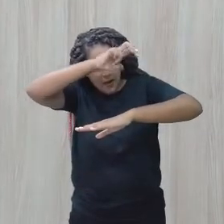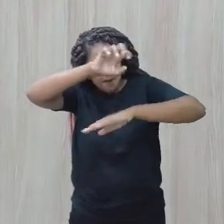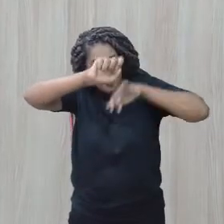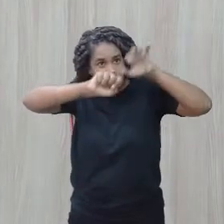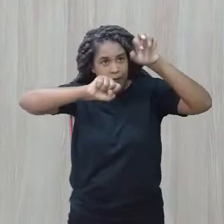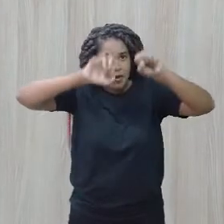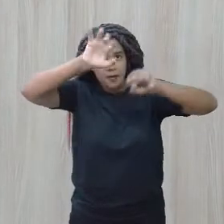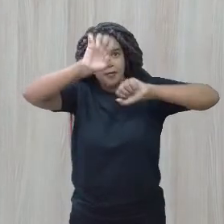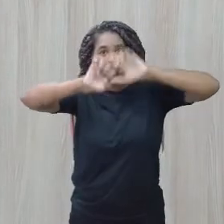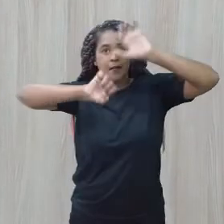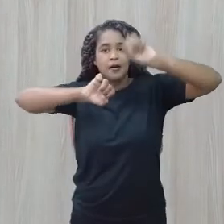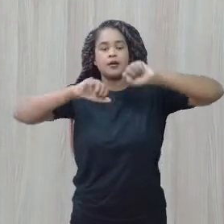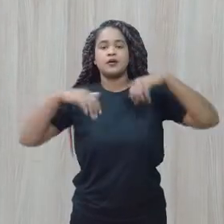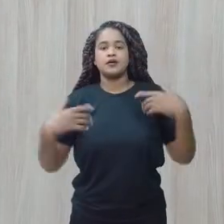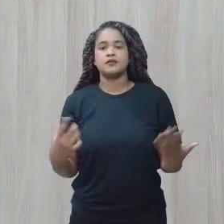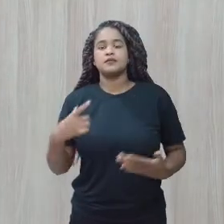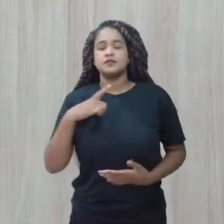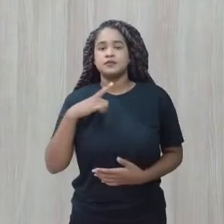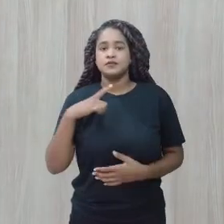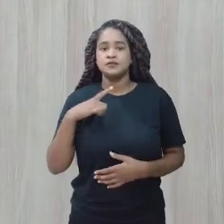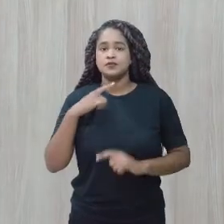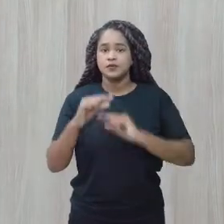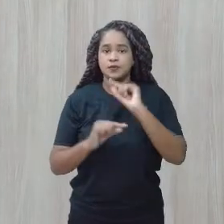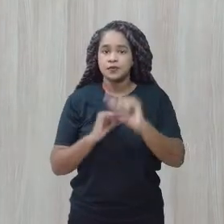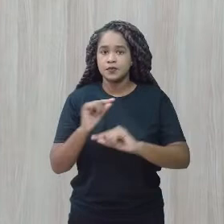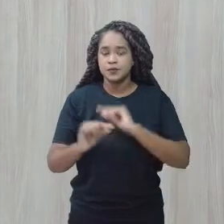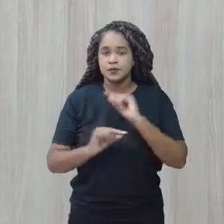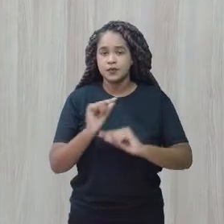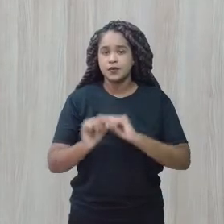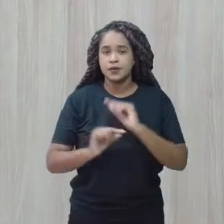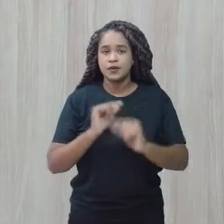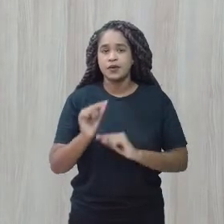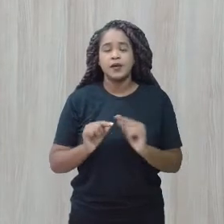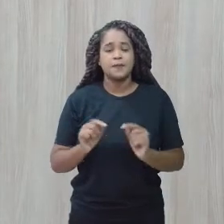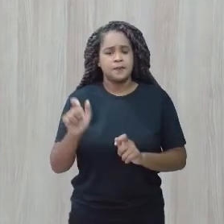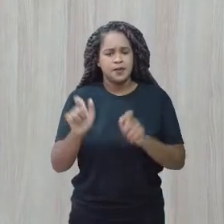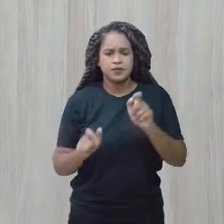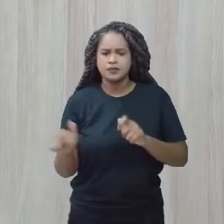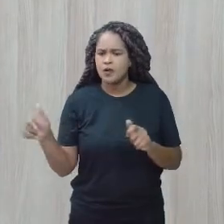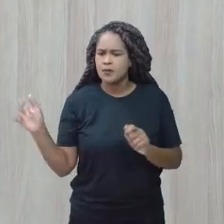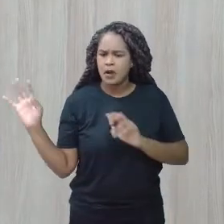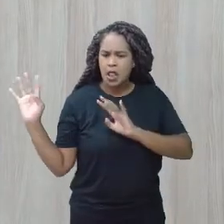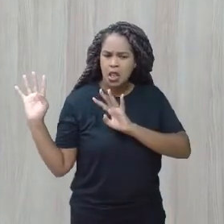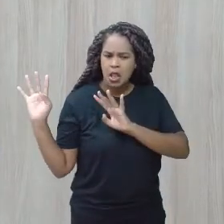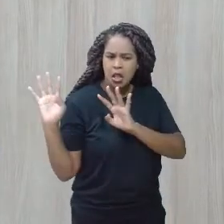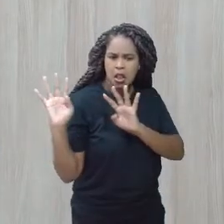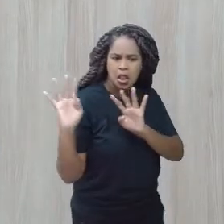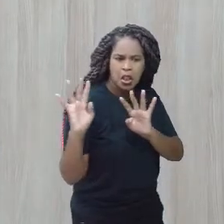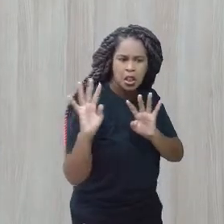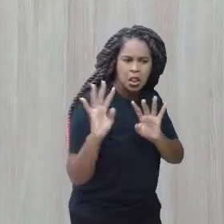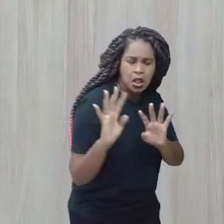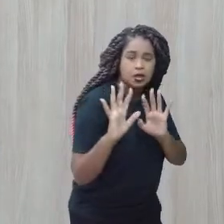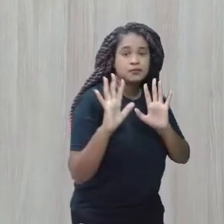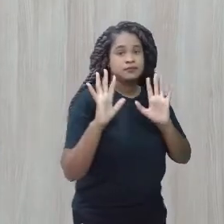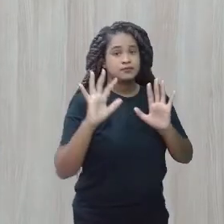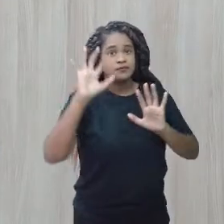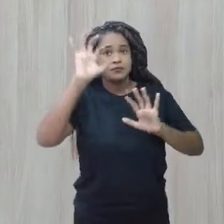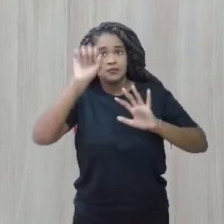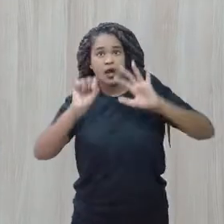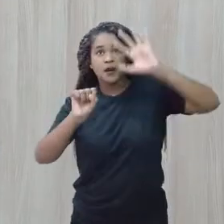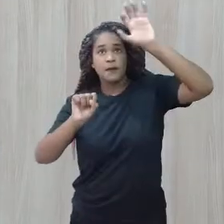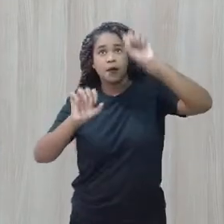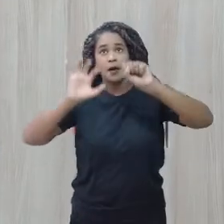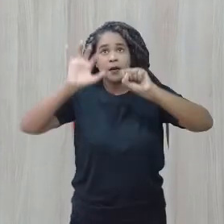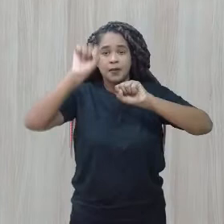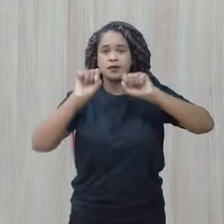parque onde tinha essas escaladas, começou a ser muito frequentado. Então, como as paredes lá, né, os